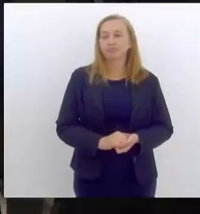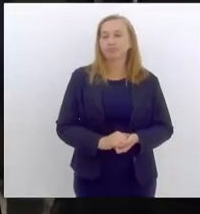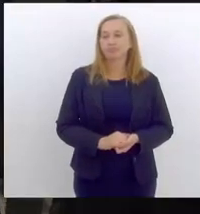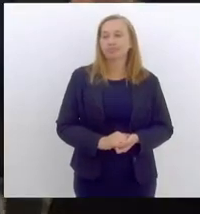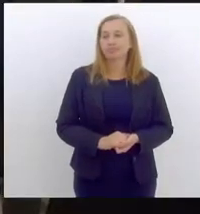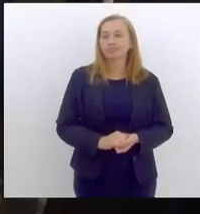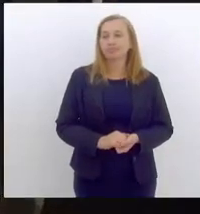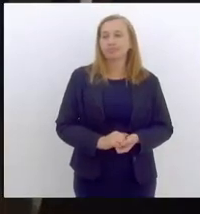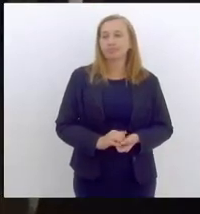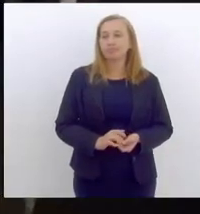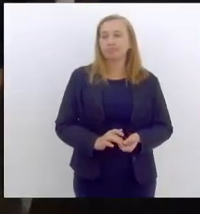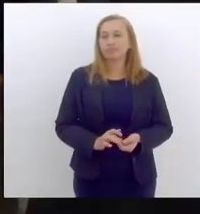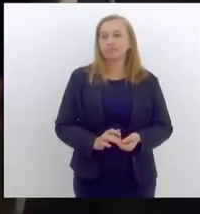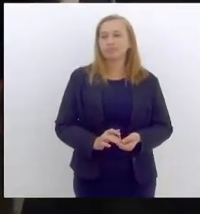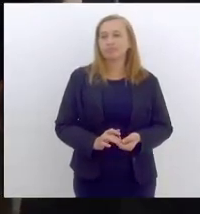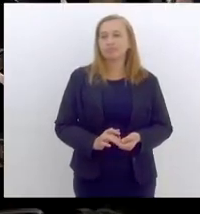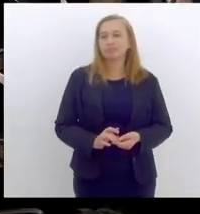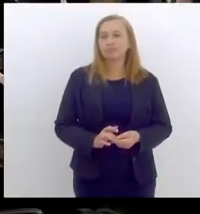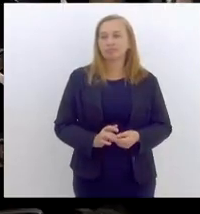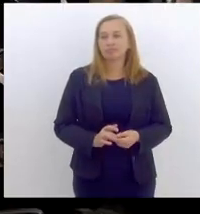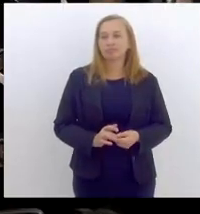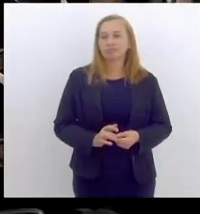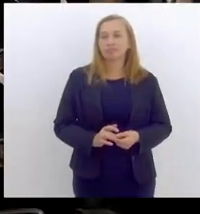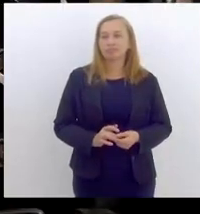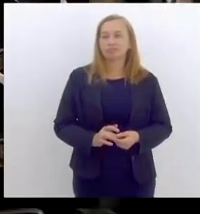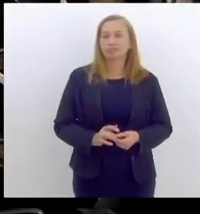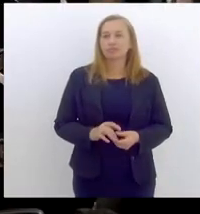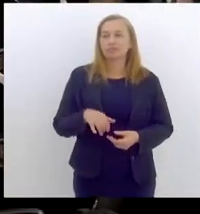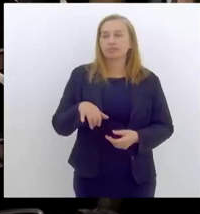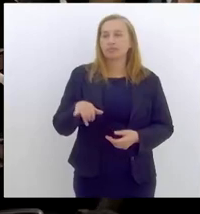sim. Deputado Yugi.